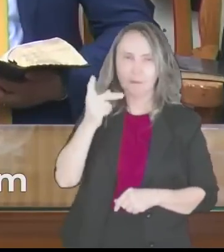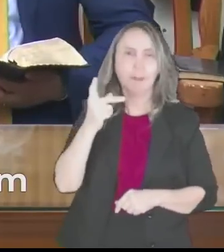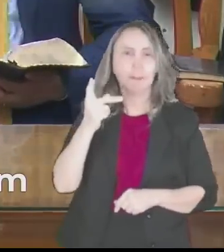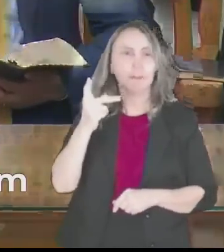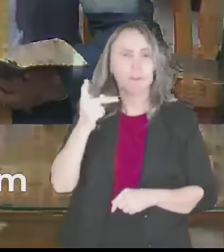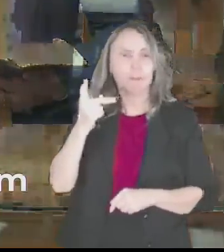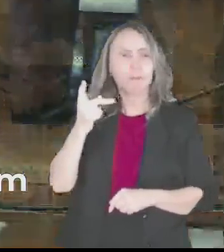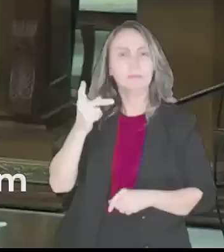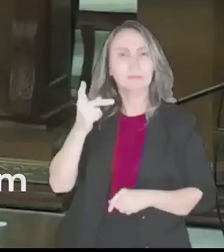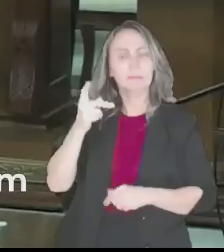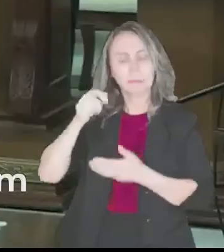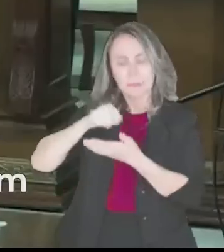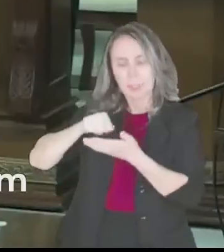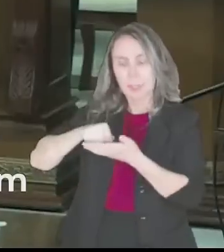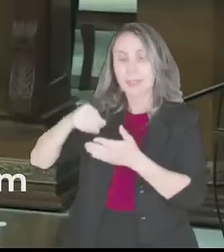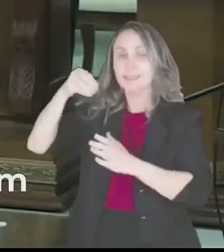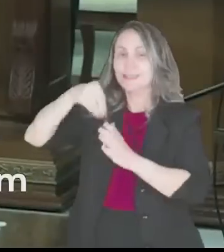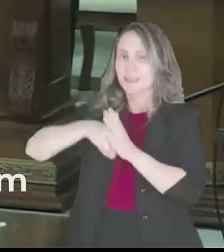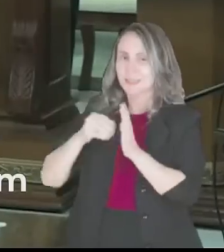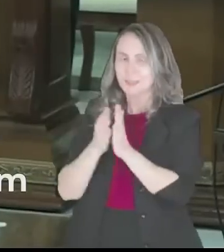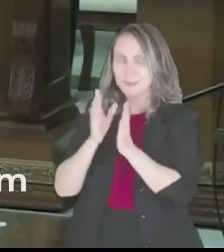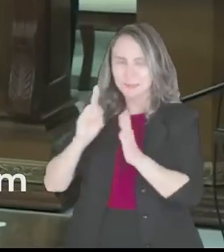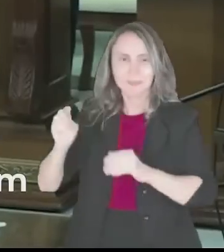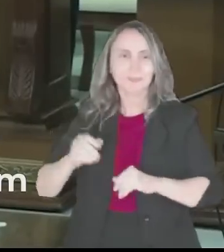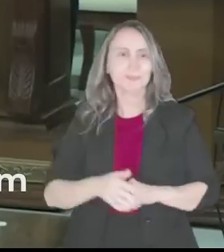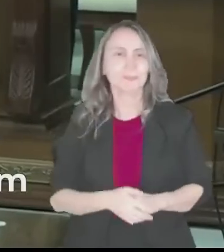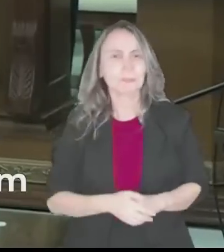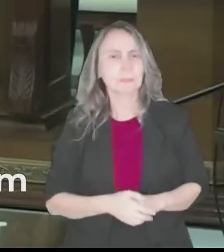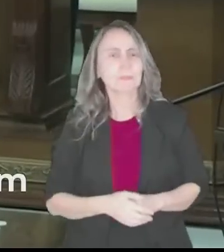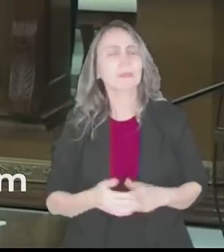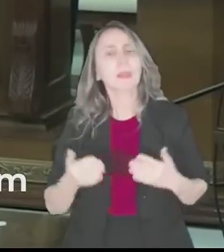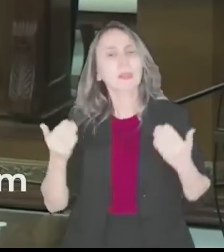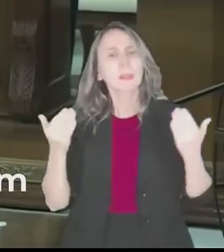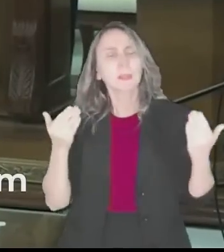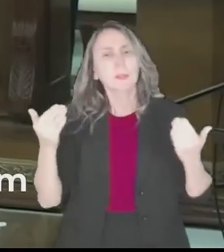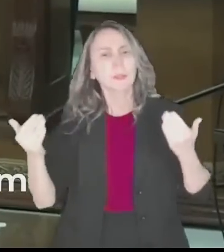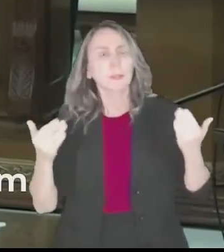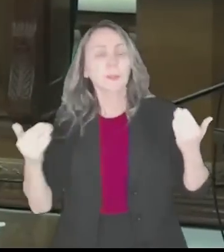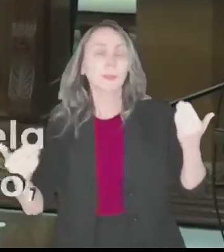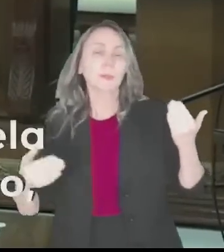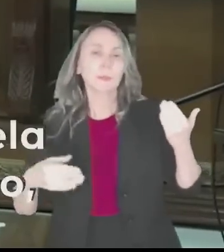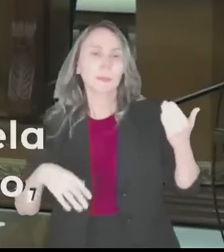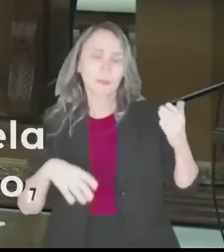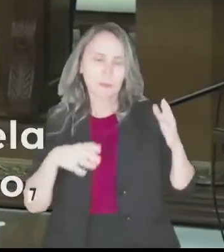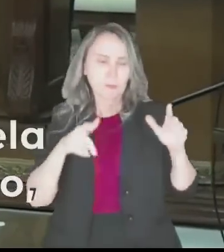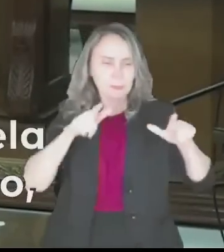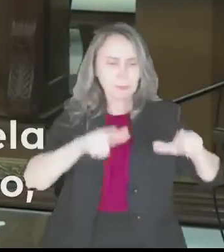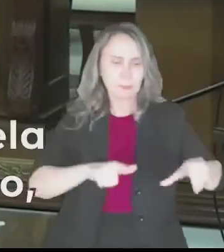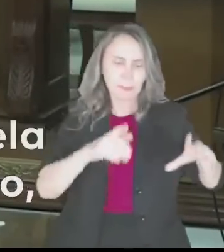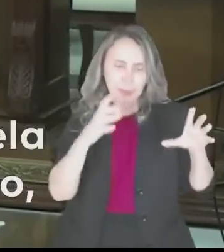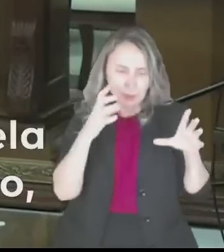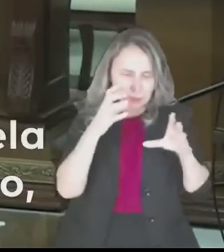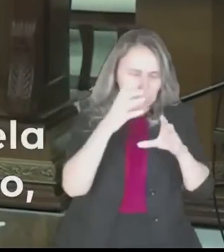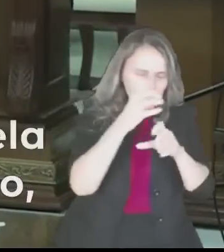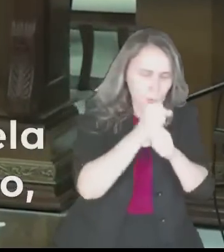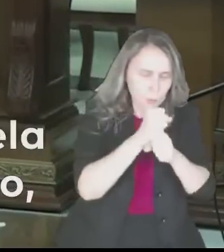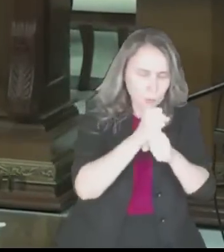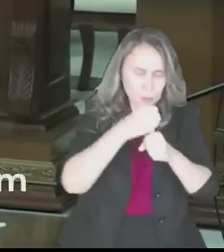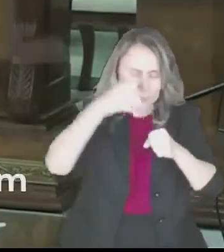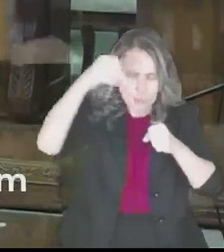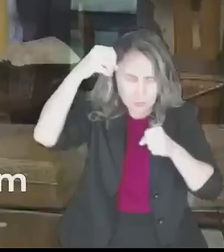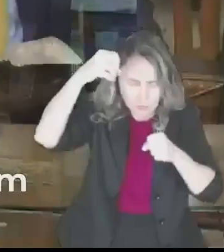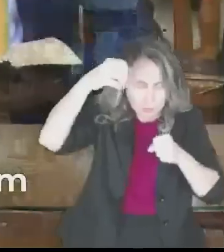a uma luz que alumia em lugar escuro. Pare, somente até